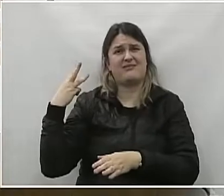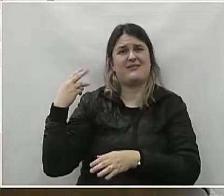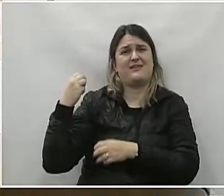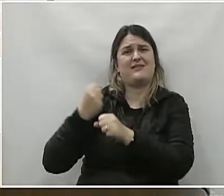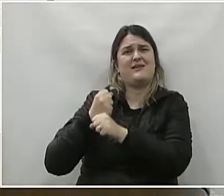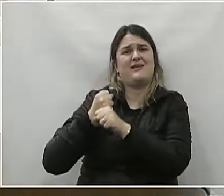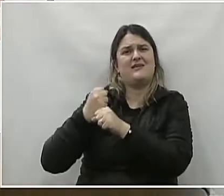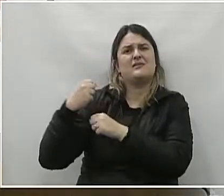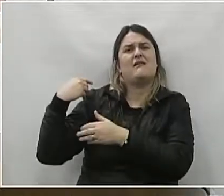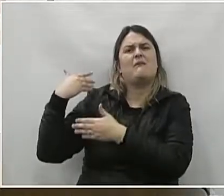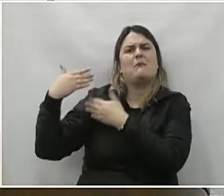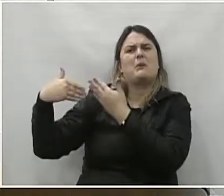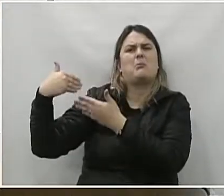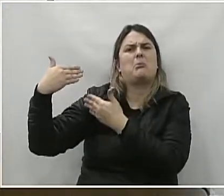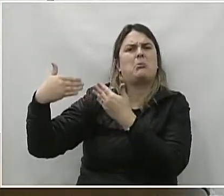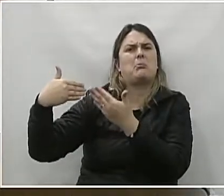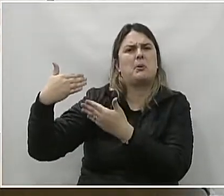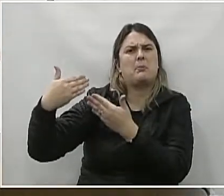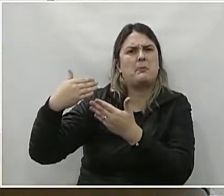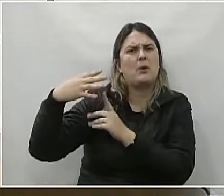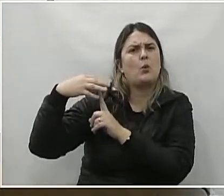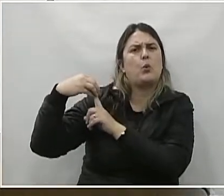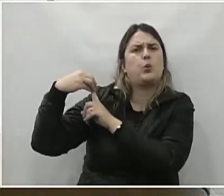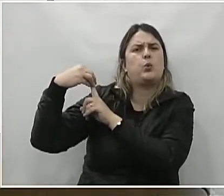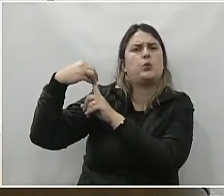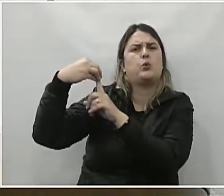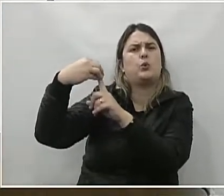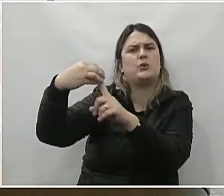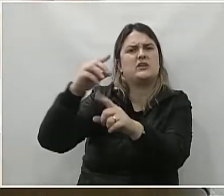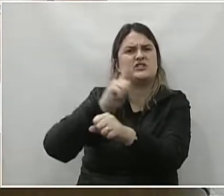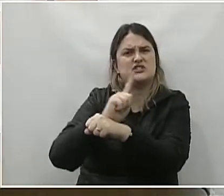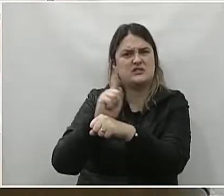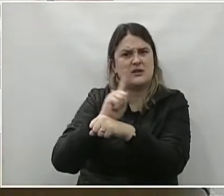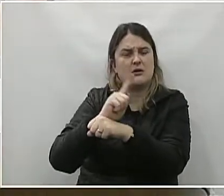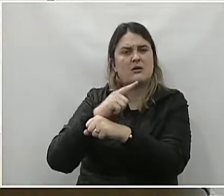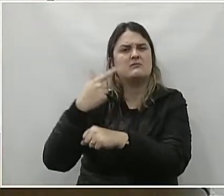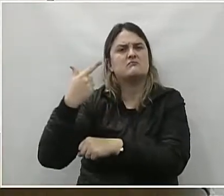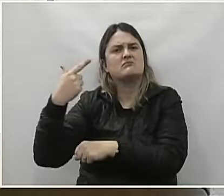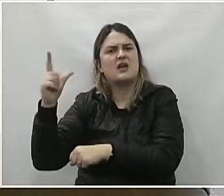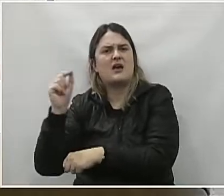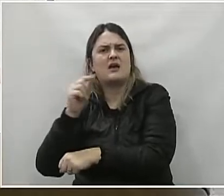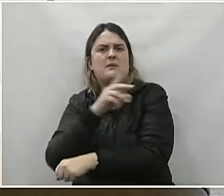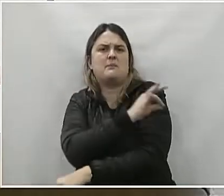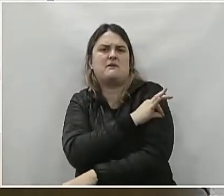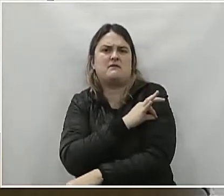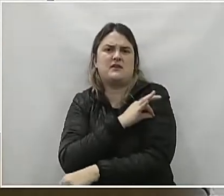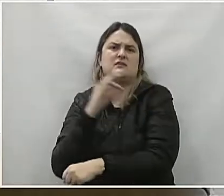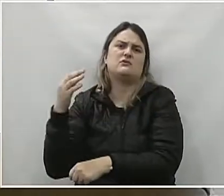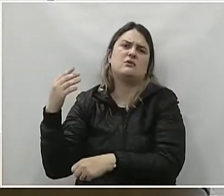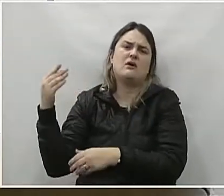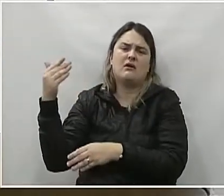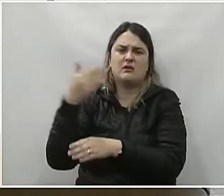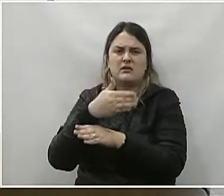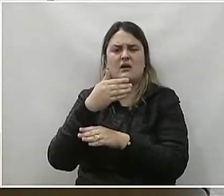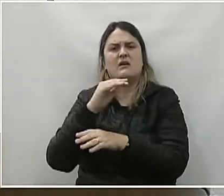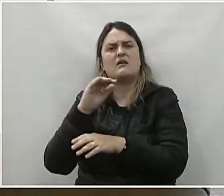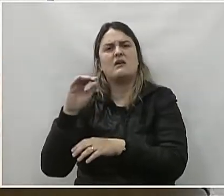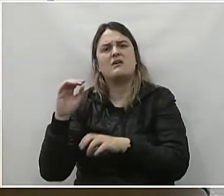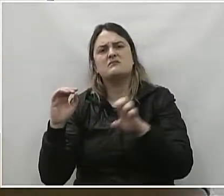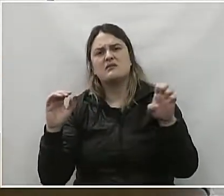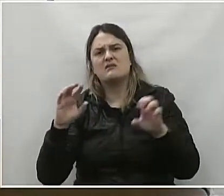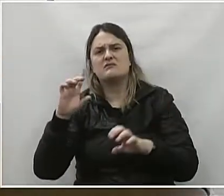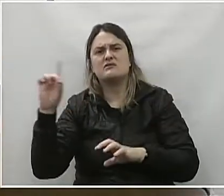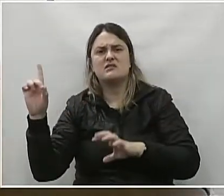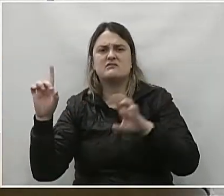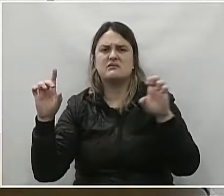gestão só, vocês sabem o que eu estou falando, porque sai prefeito de esquerda, entra prefeito de direita, sai prefeito de esquerda,